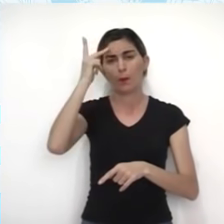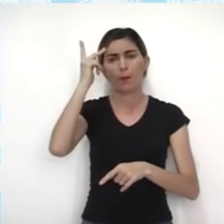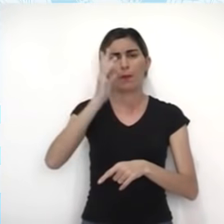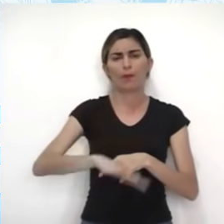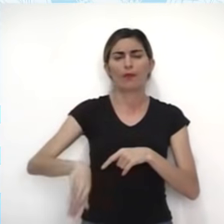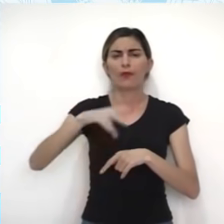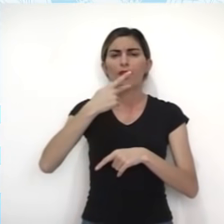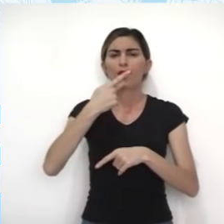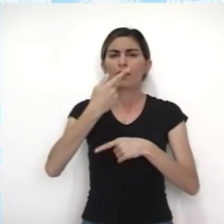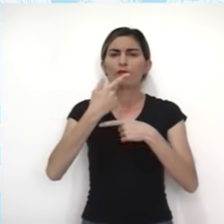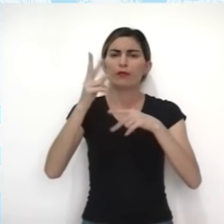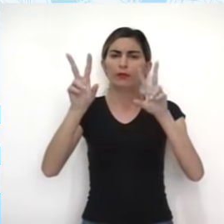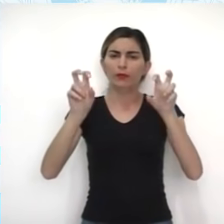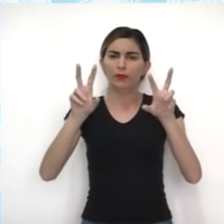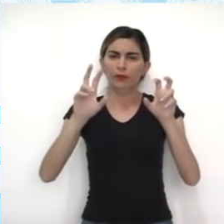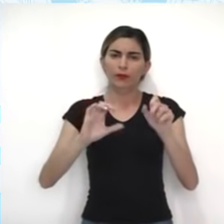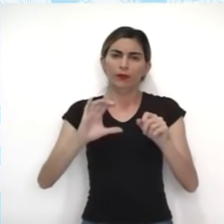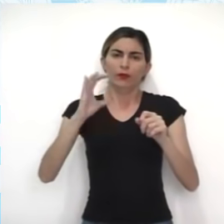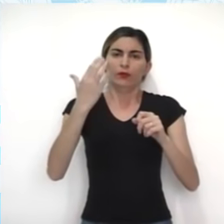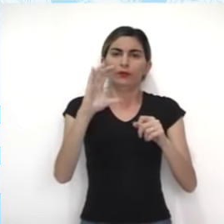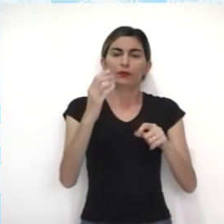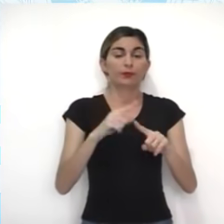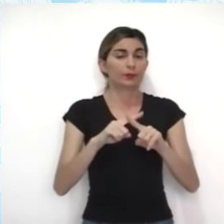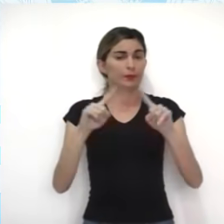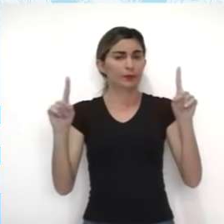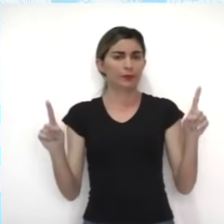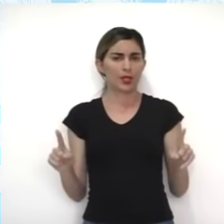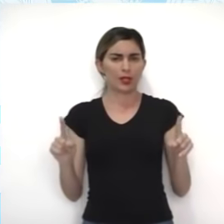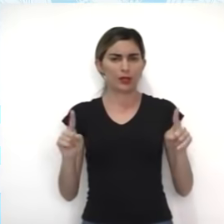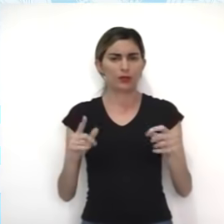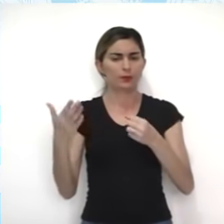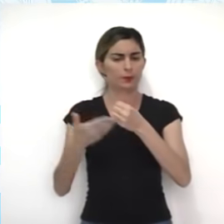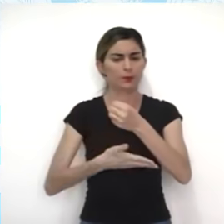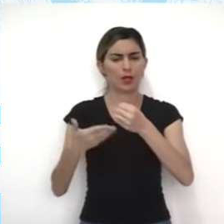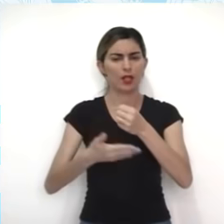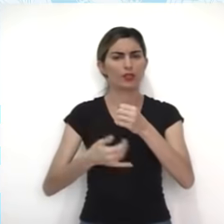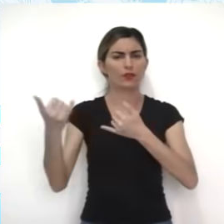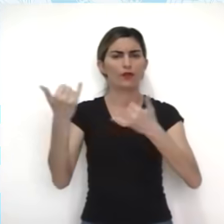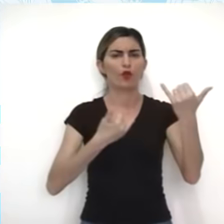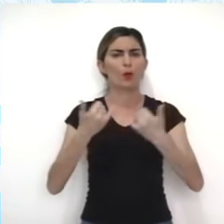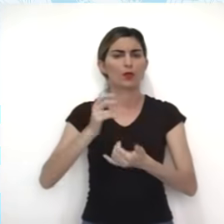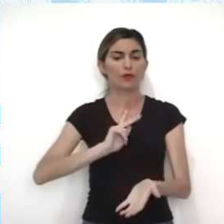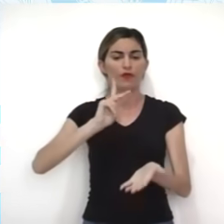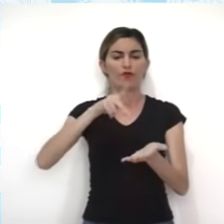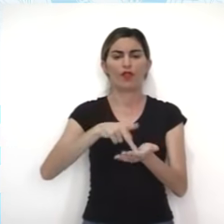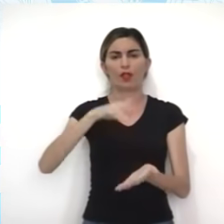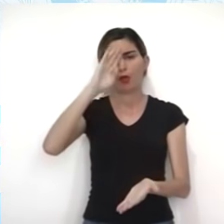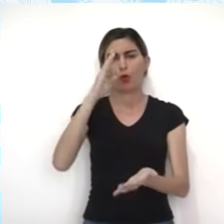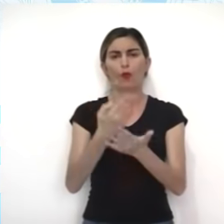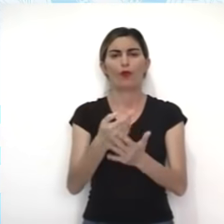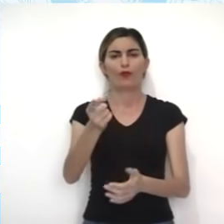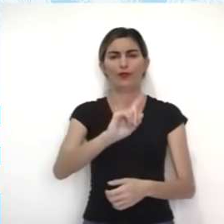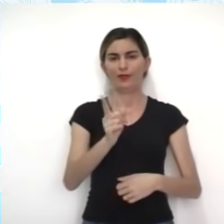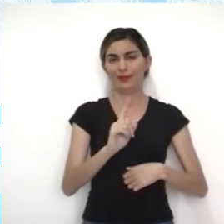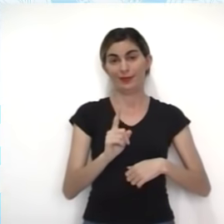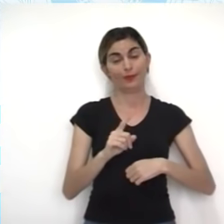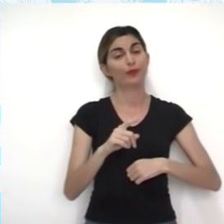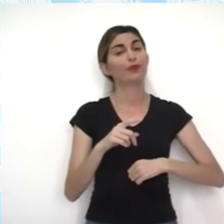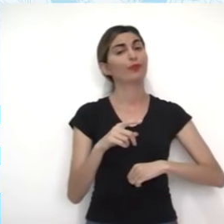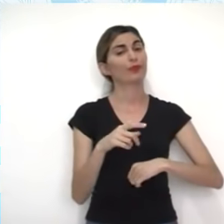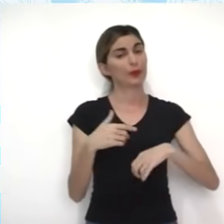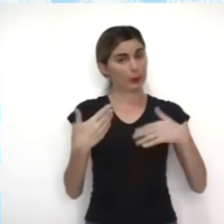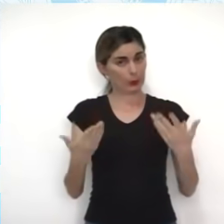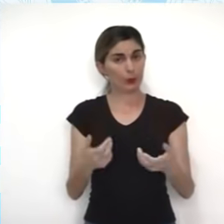de pessoas falando de assuntos da ciência mais com base em informações que não são confiáveis